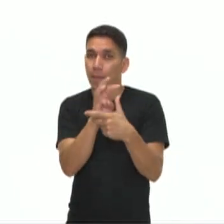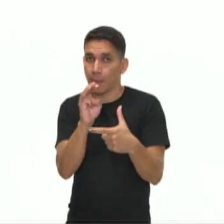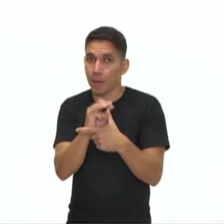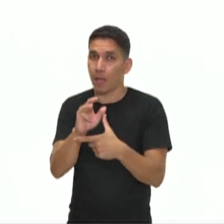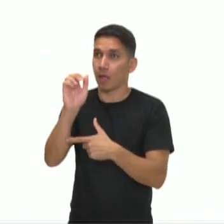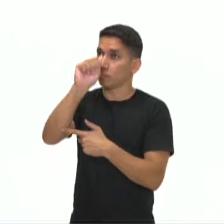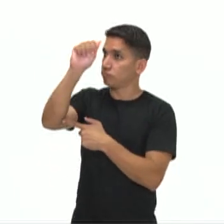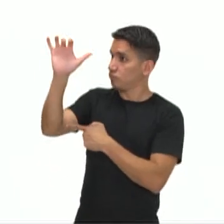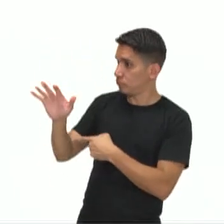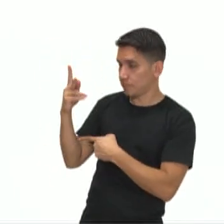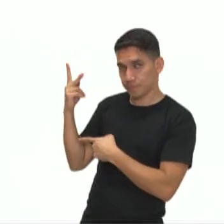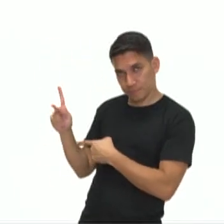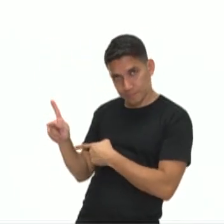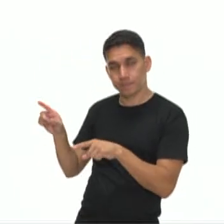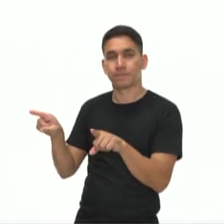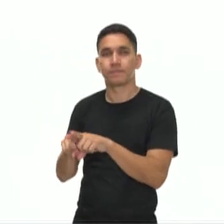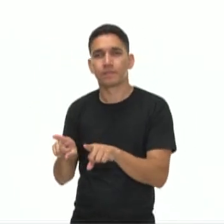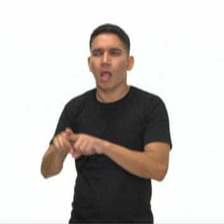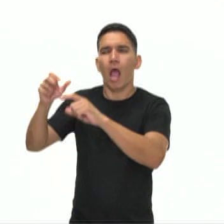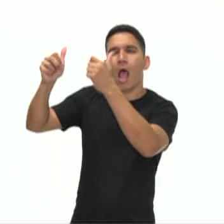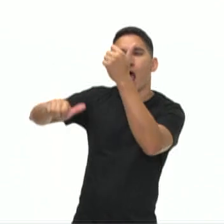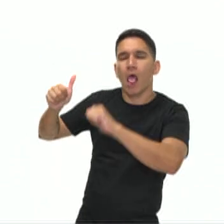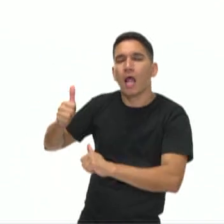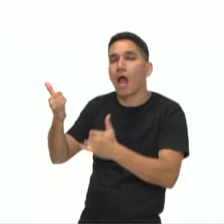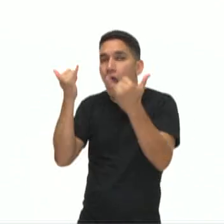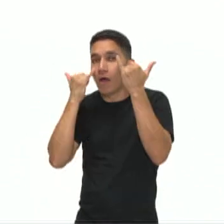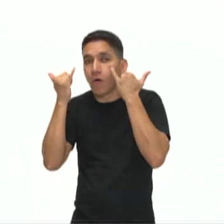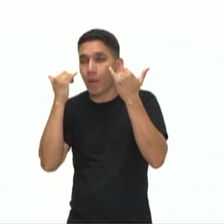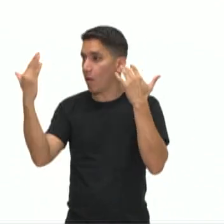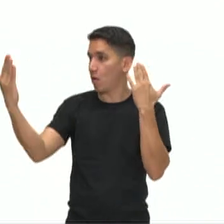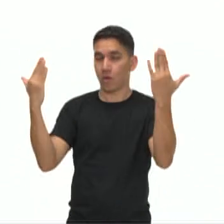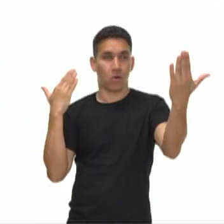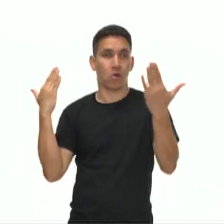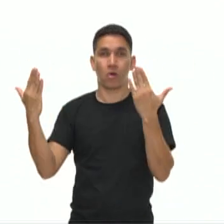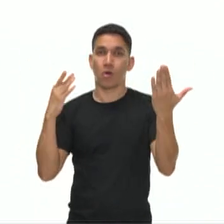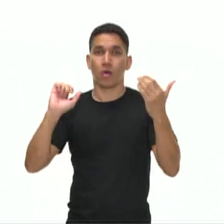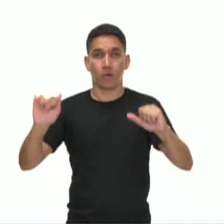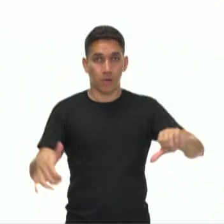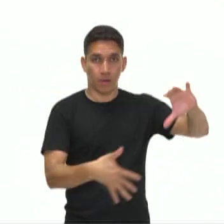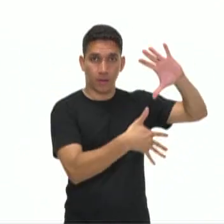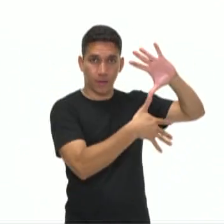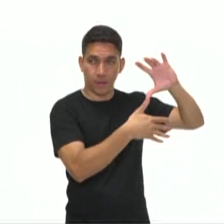continente africano, analisando os dados de comparação entre